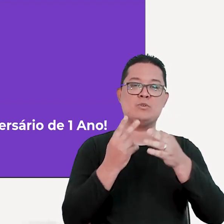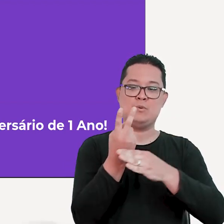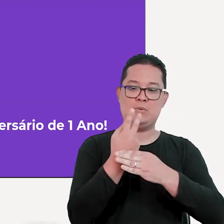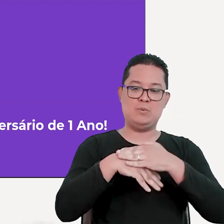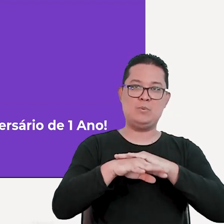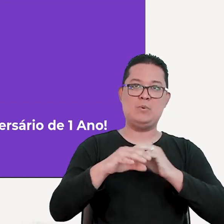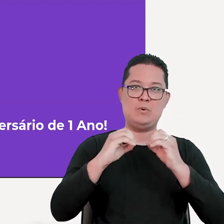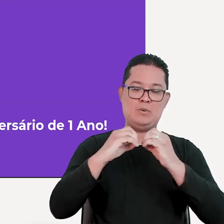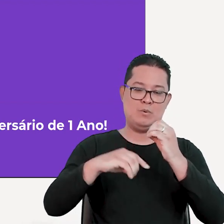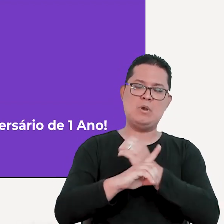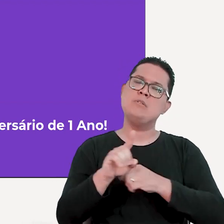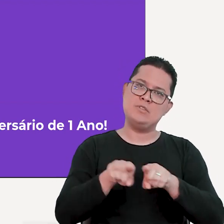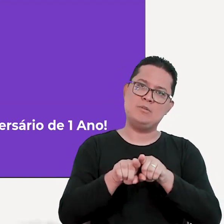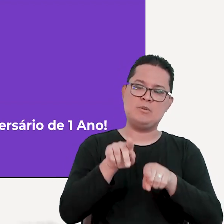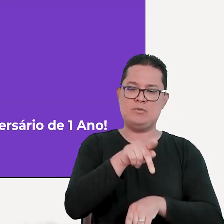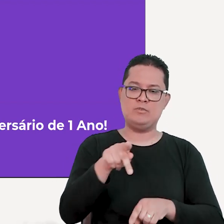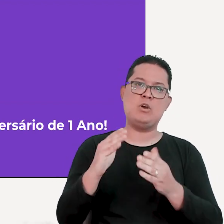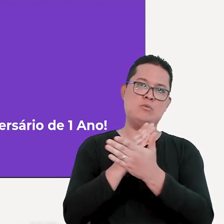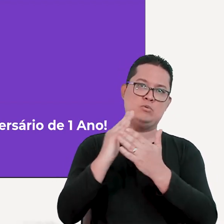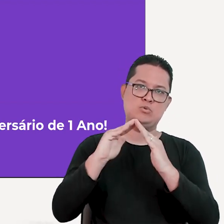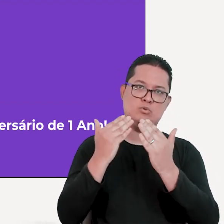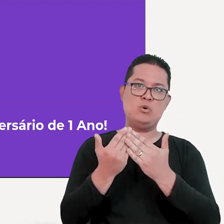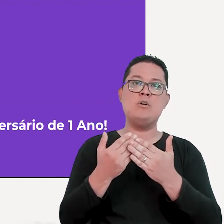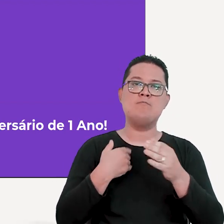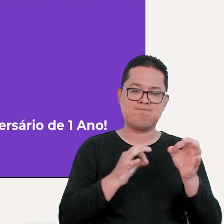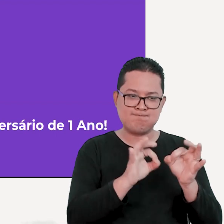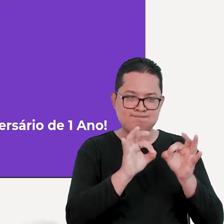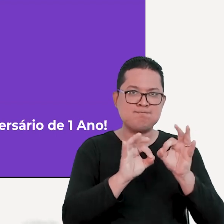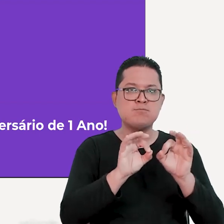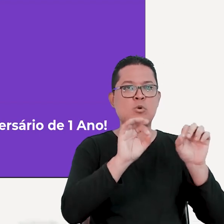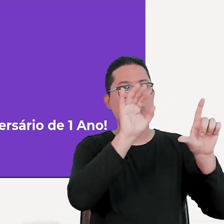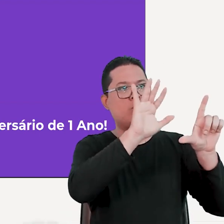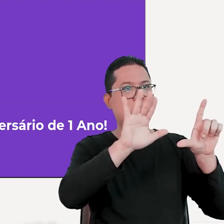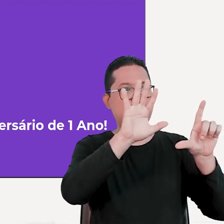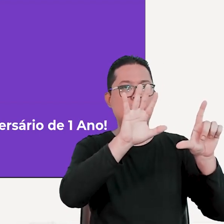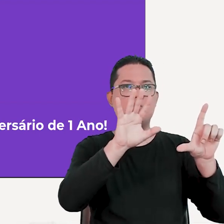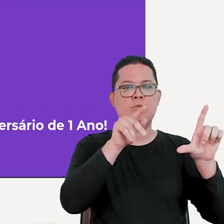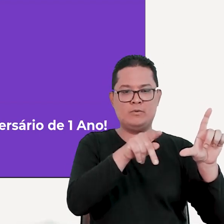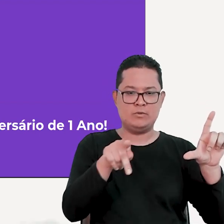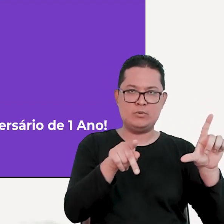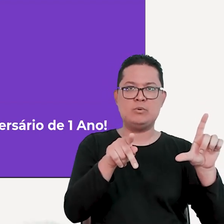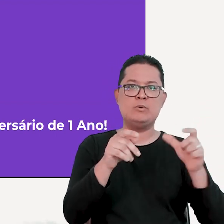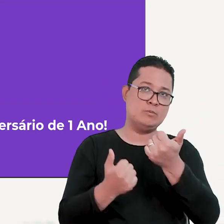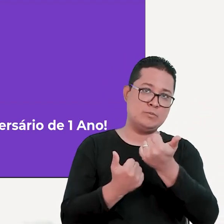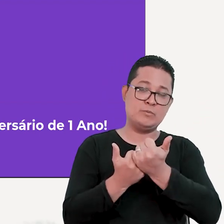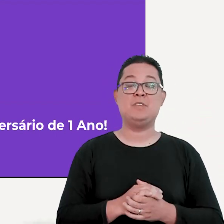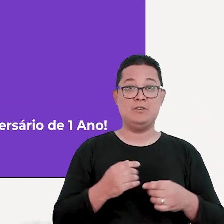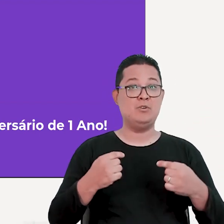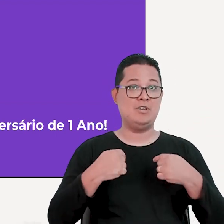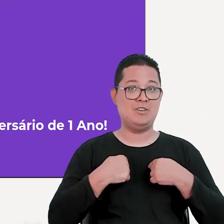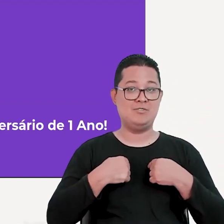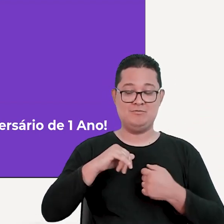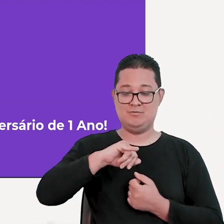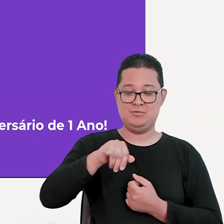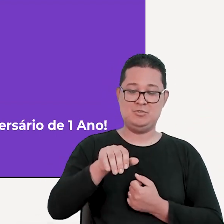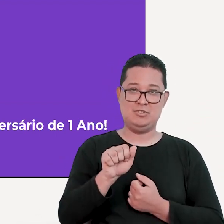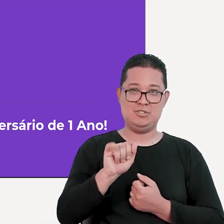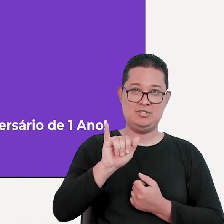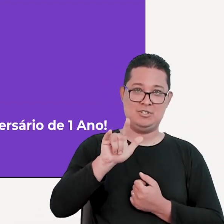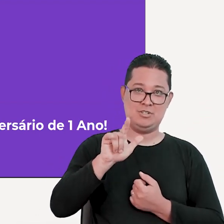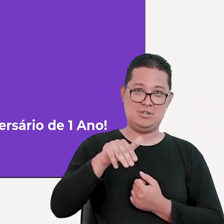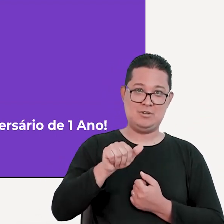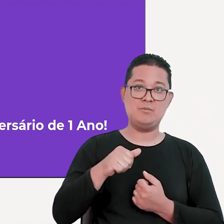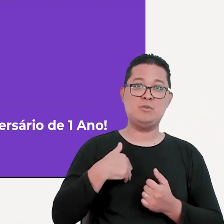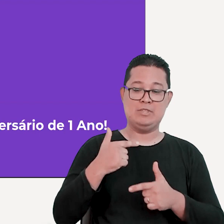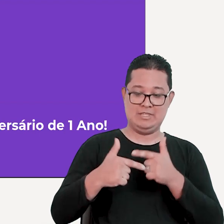Também produzo conteúdo, sou professora e sou mentora. Eu, Jailma, trabalho com chatbots